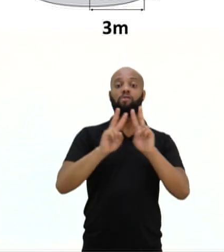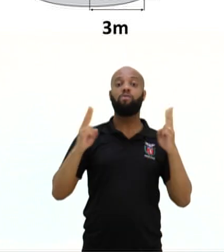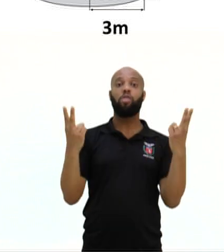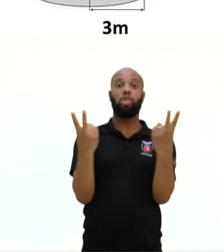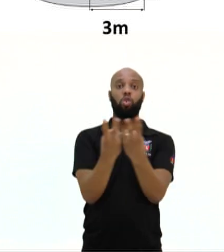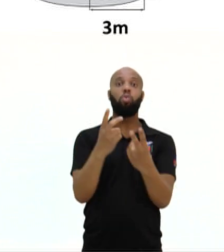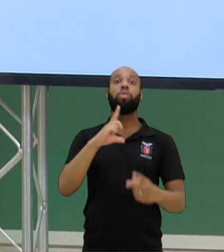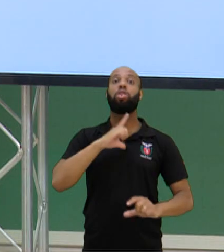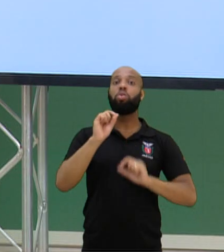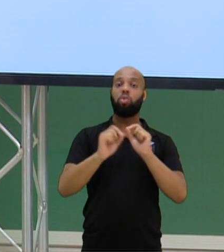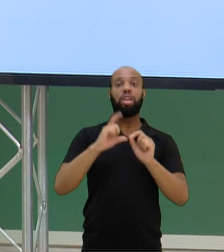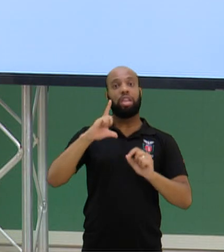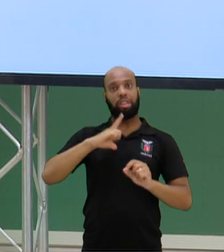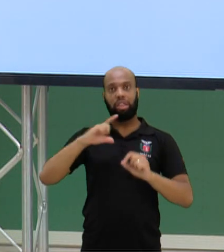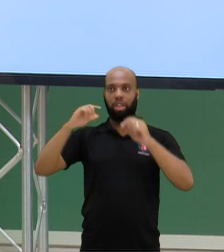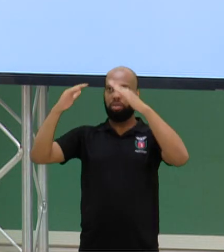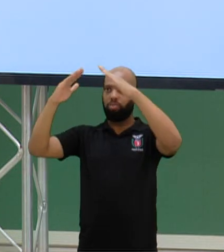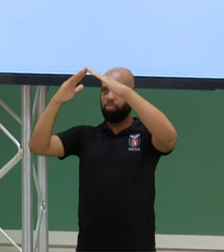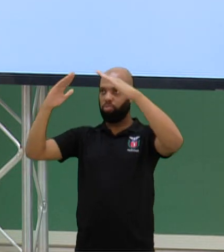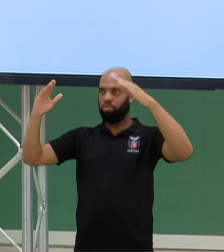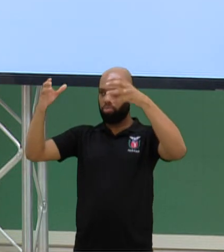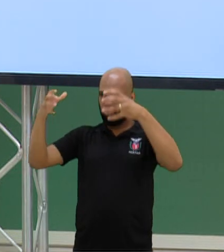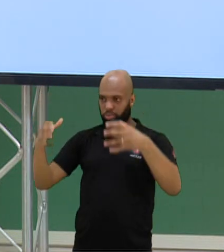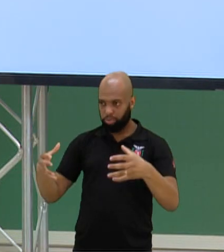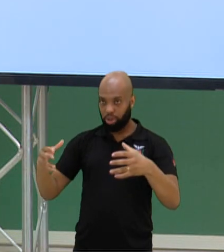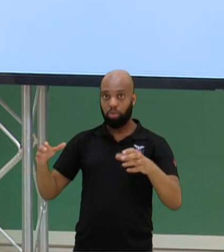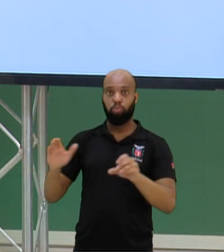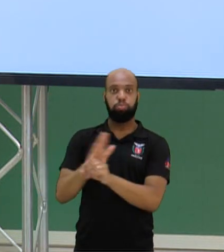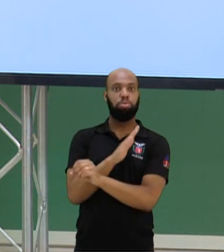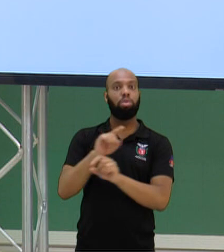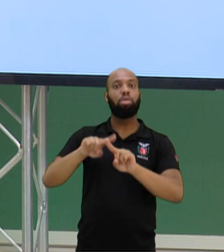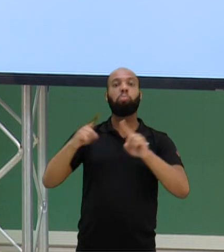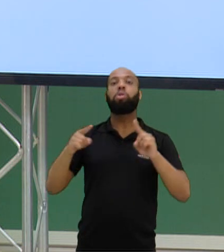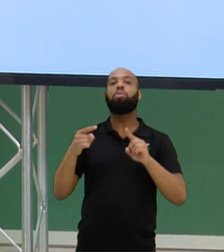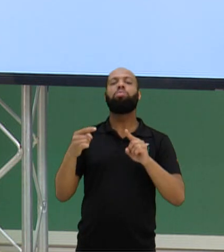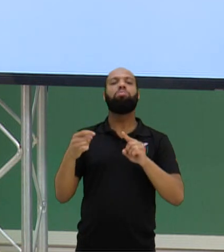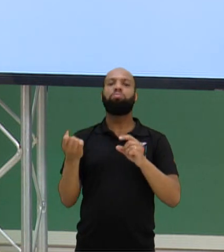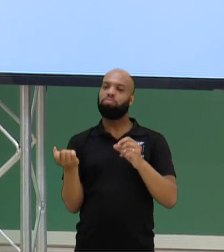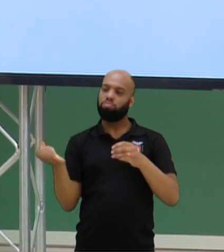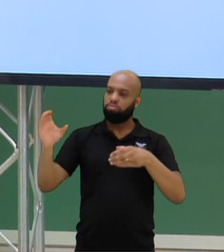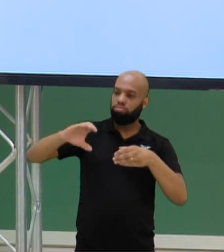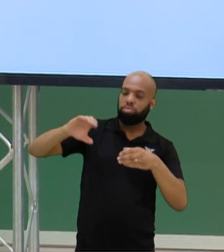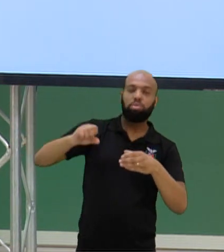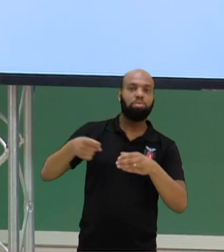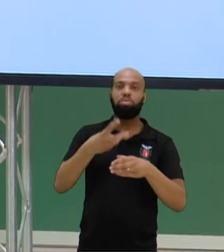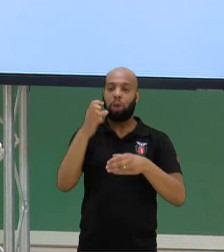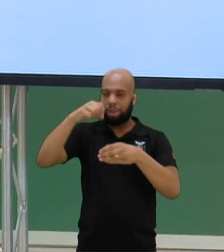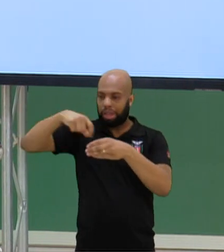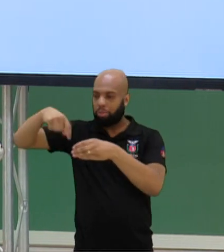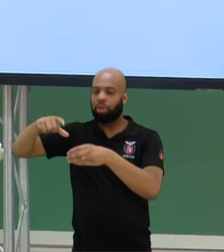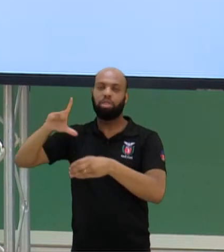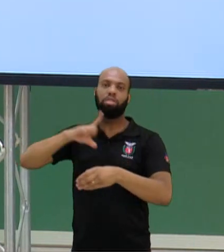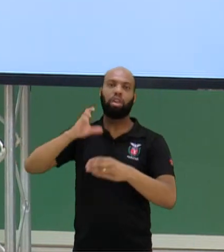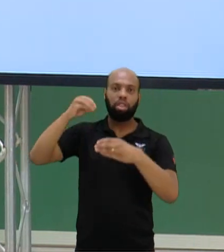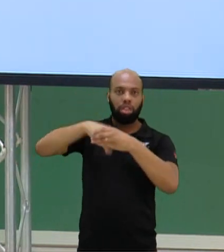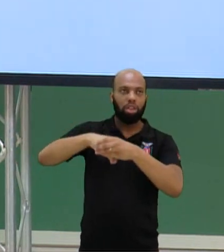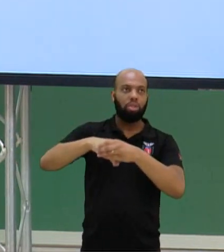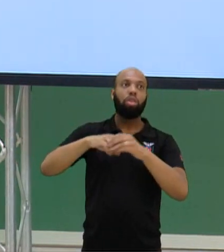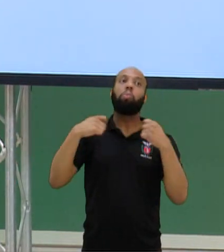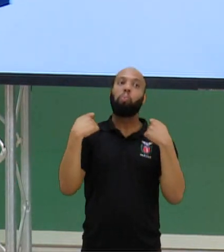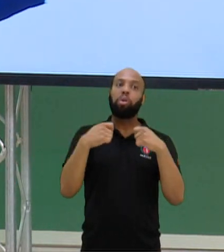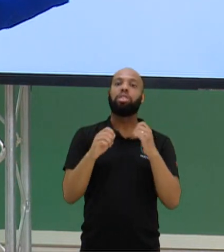que tem um silo cheio, mas quanto que cabe lá dentro? Então, a gente calcula o volume do cone, vamos calcular o do cone e o do